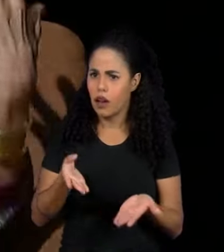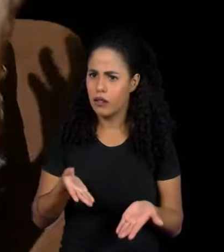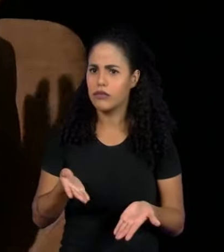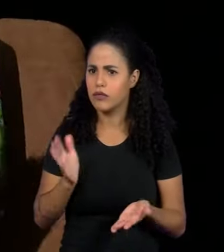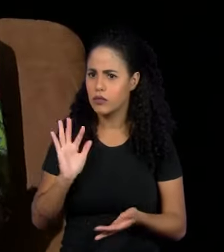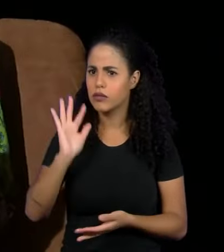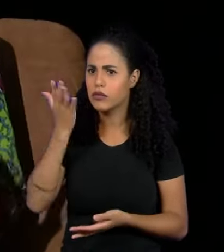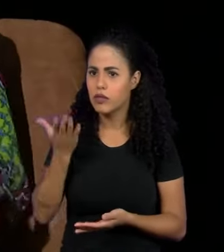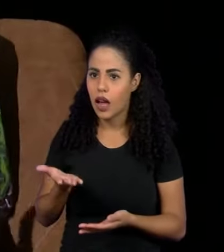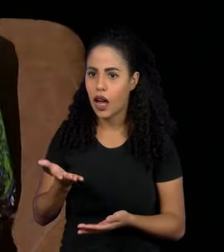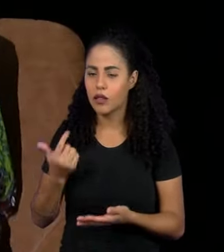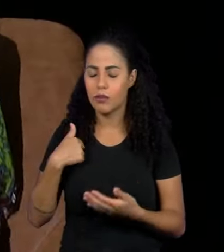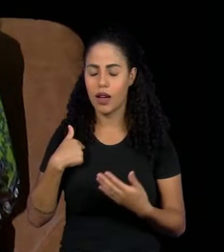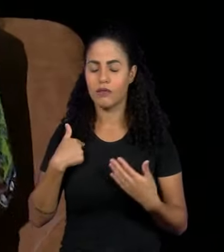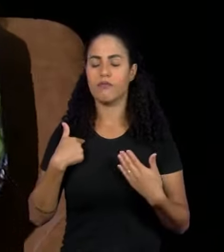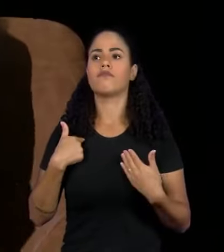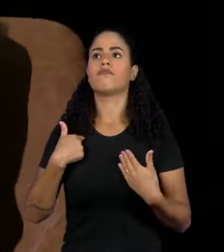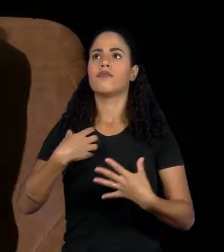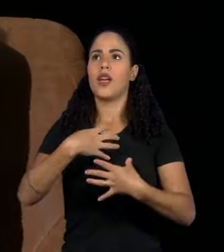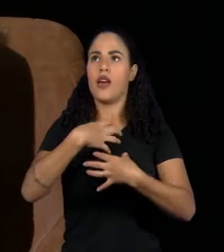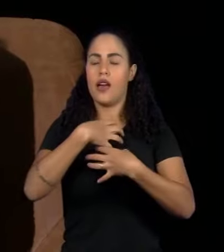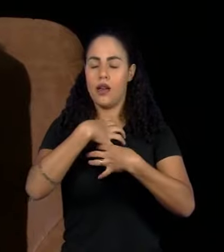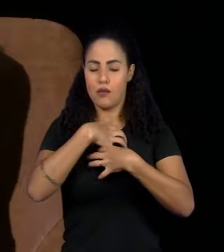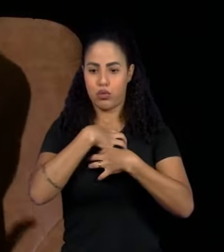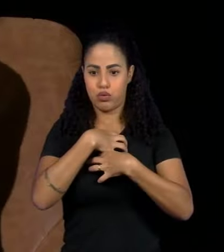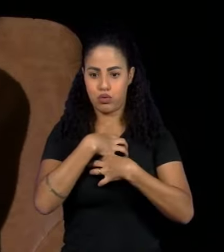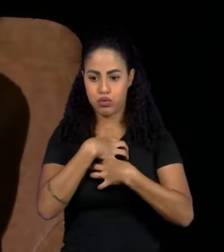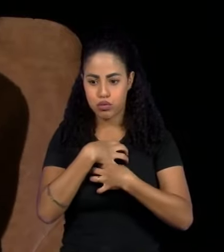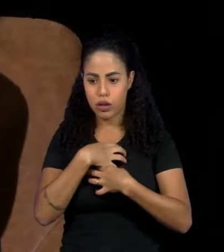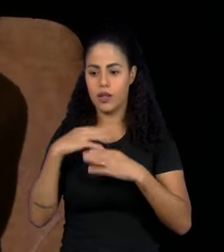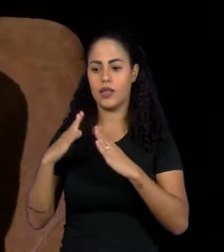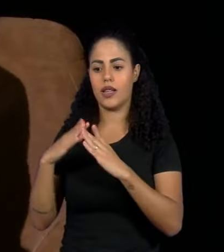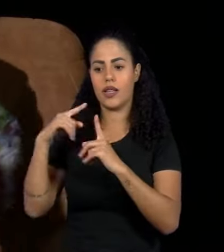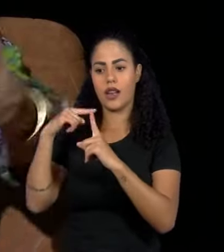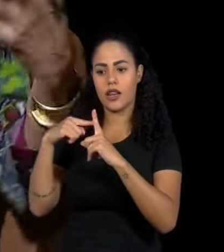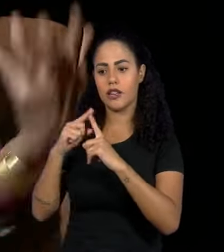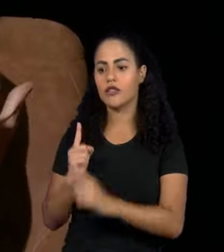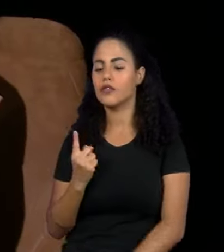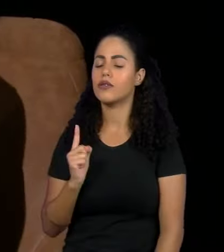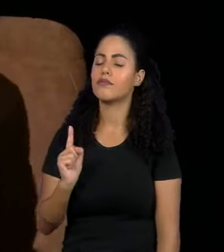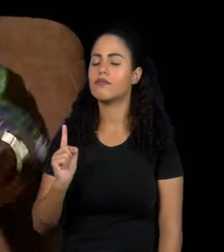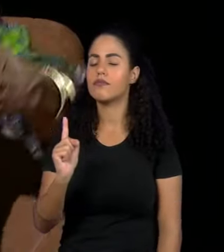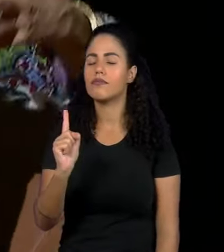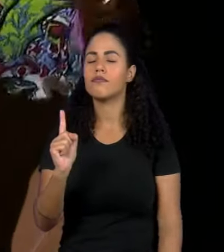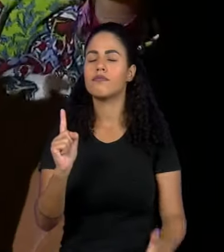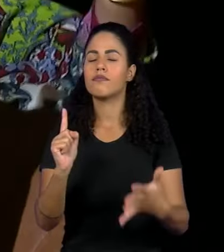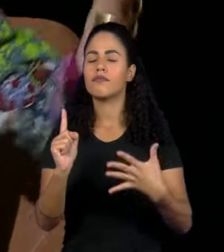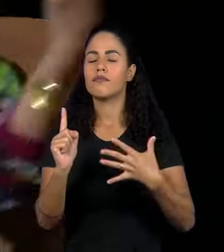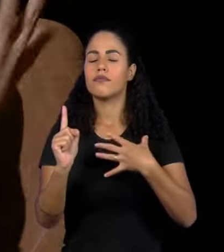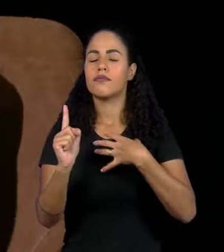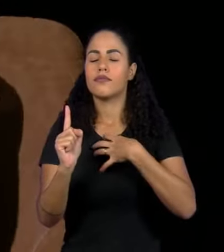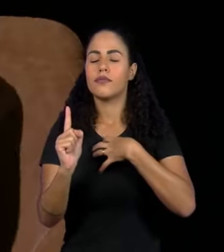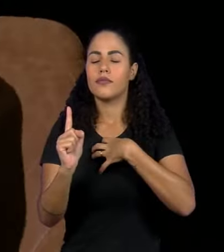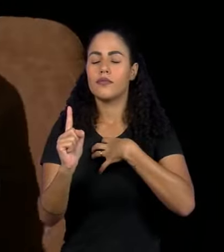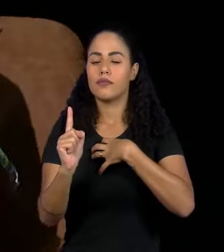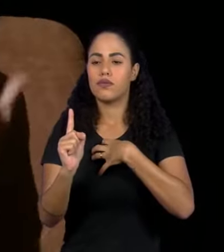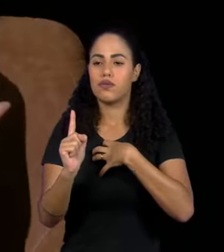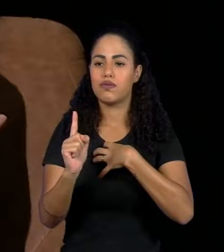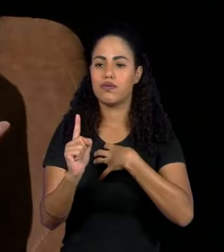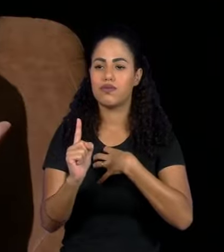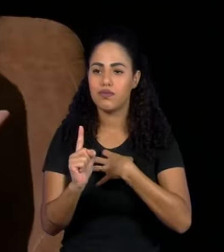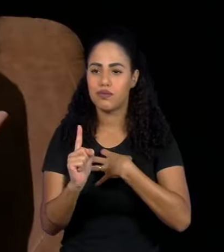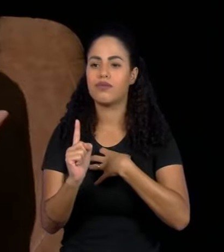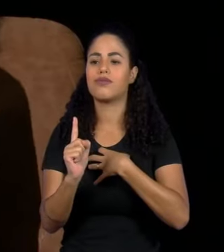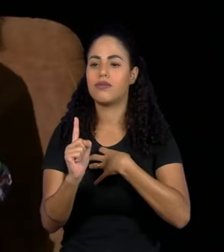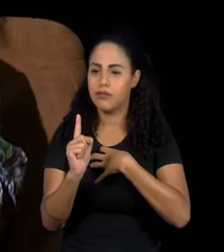energia emanada. A pessoa entra naquele templo com o seu melhor e aquele lugar fica imantado